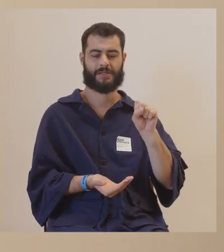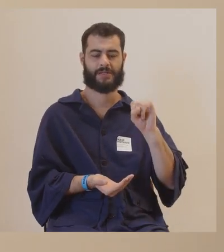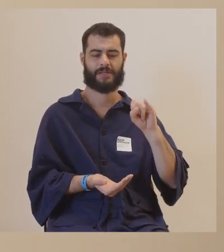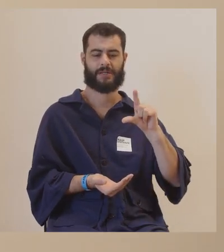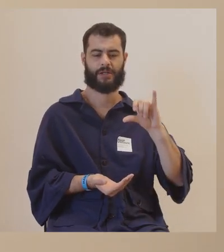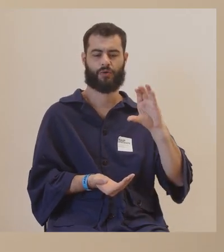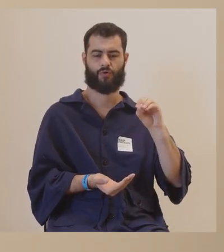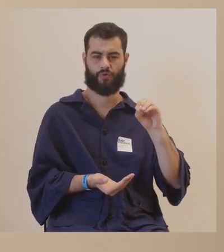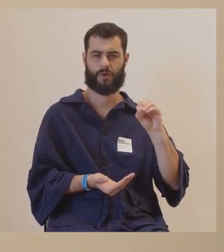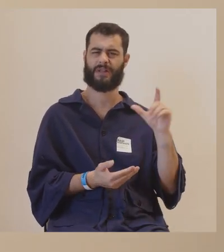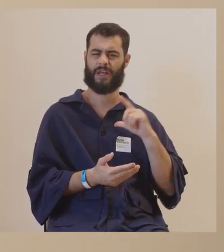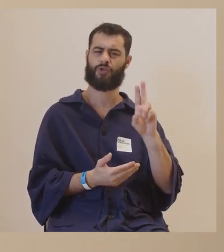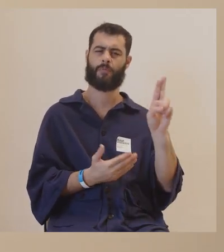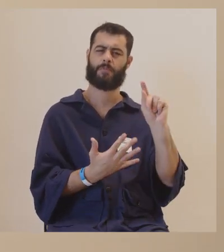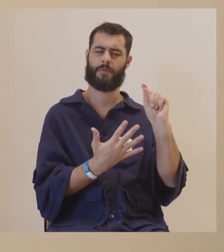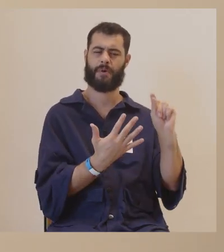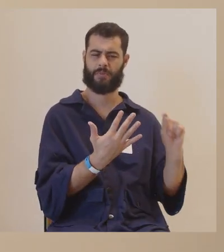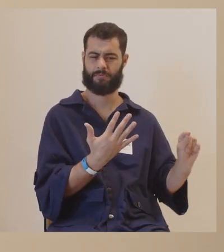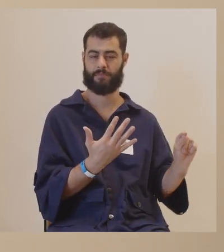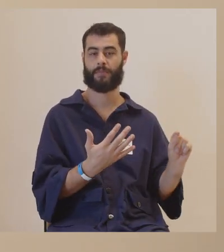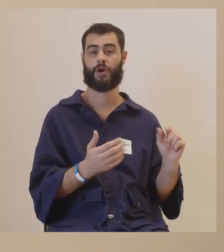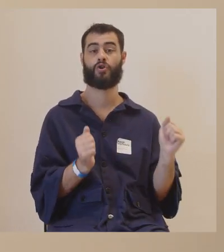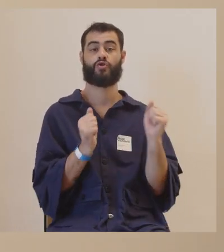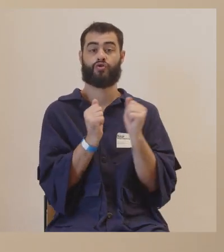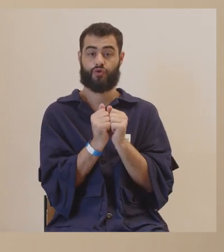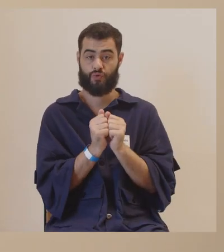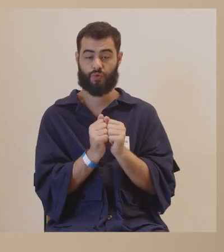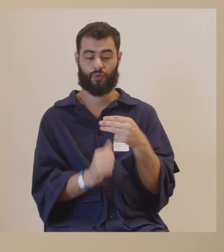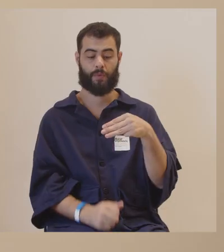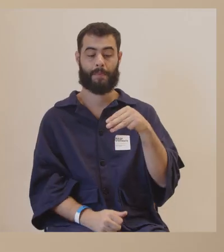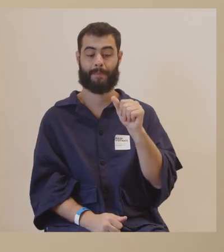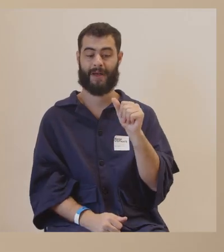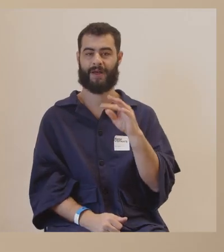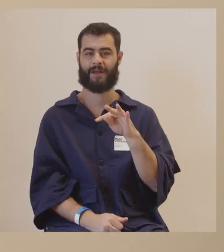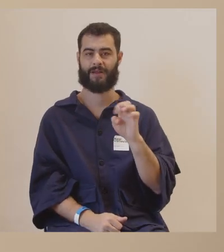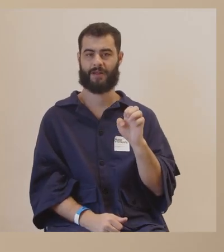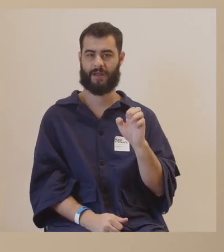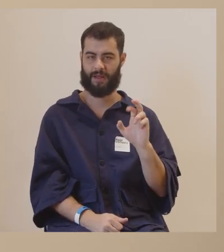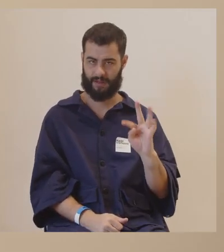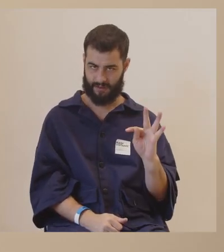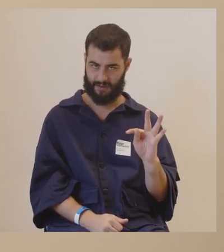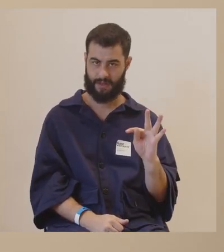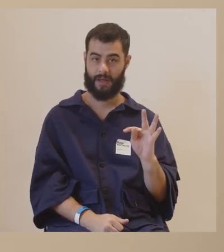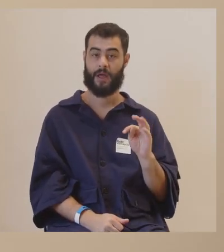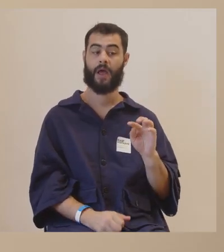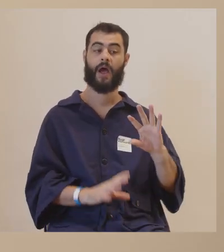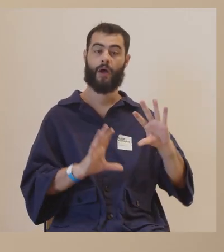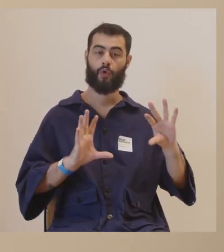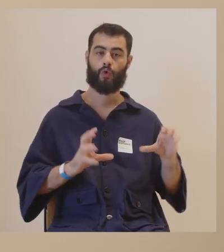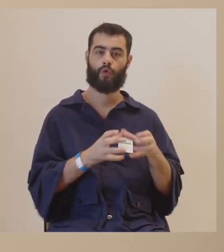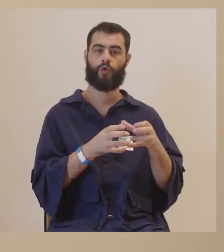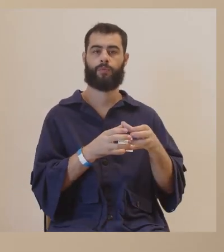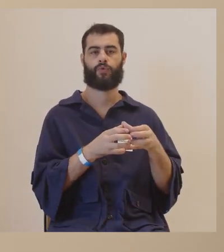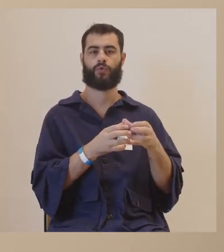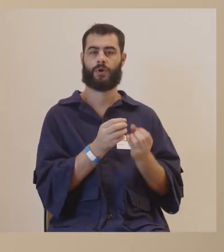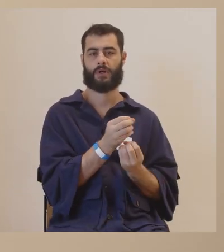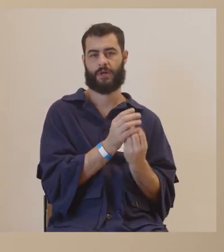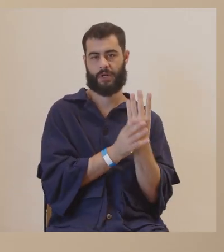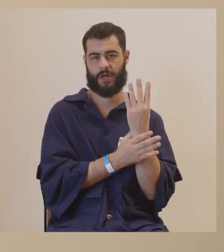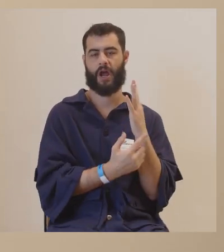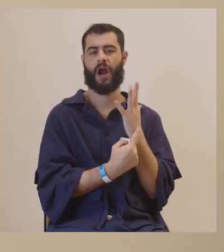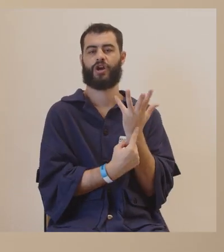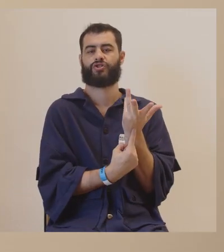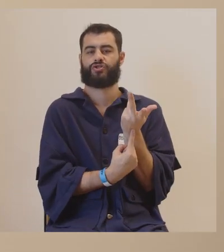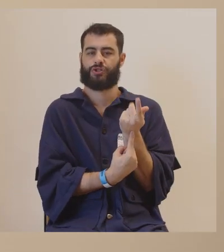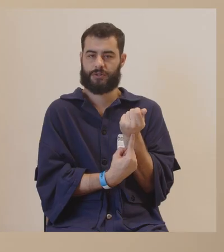da liderança de um artista como Edouard Manet, eles acabam criando essa sociedade de artistas independentes. Então, a exposição